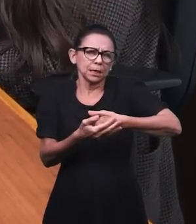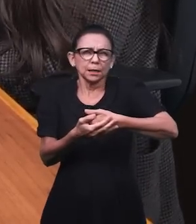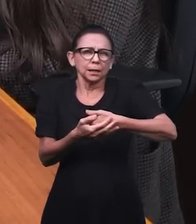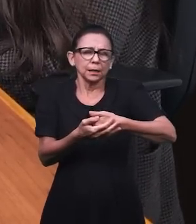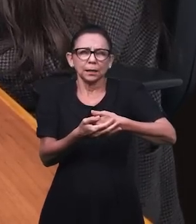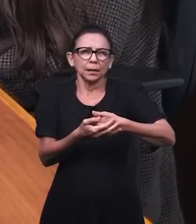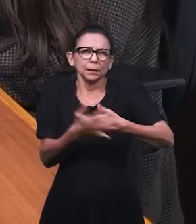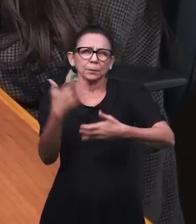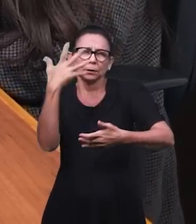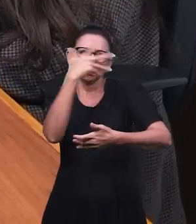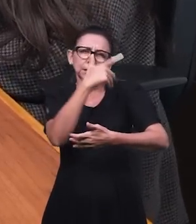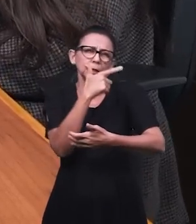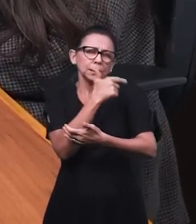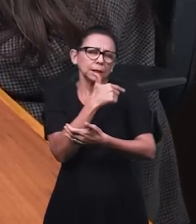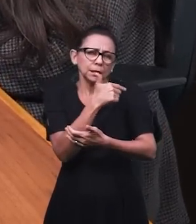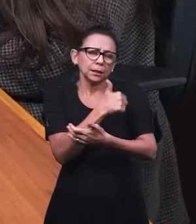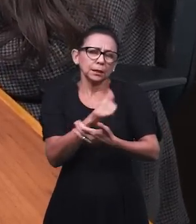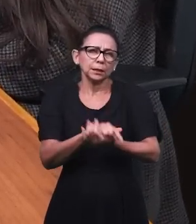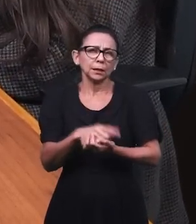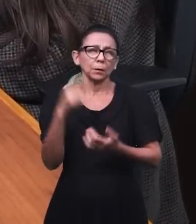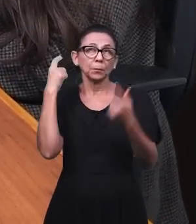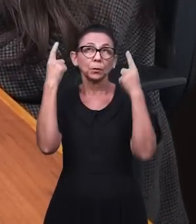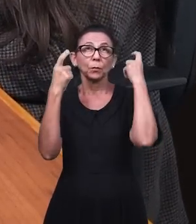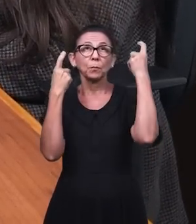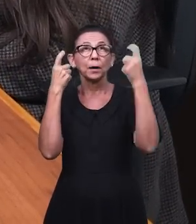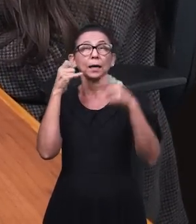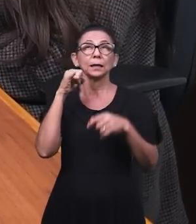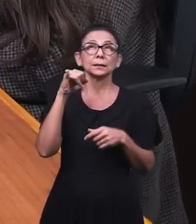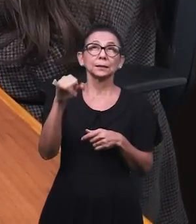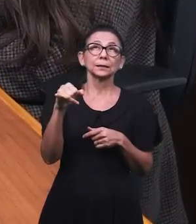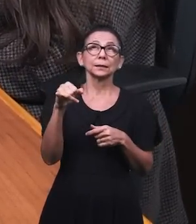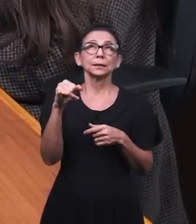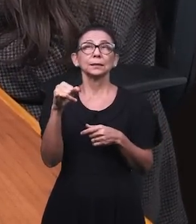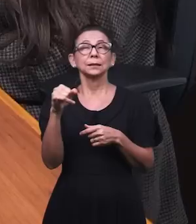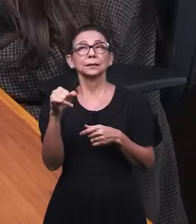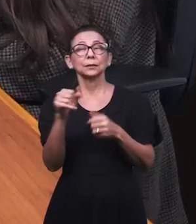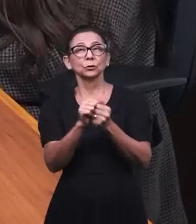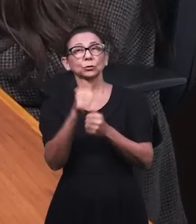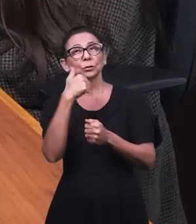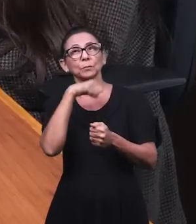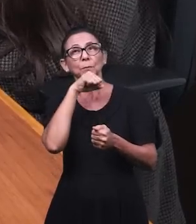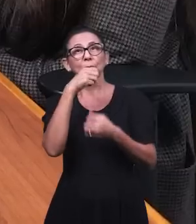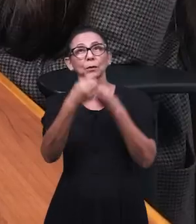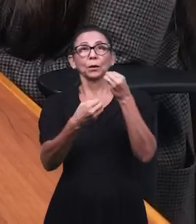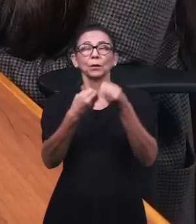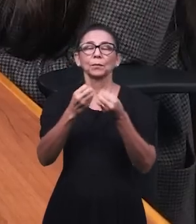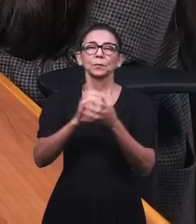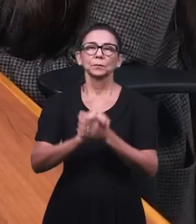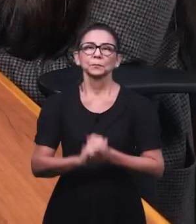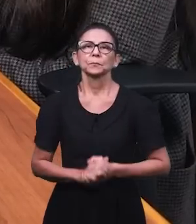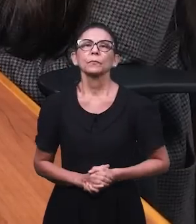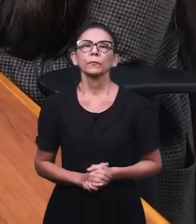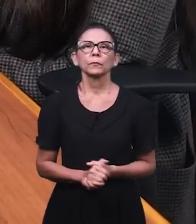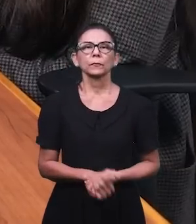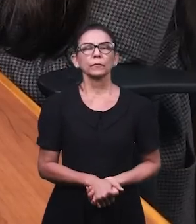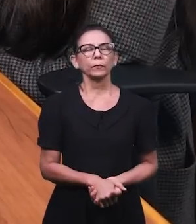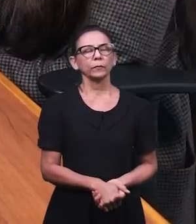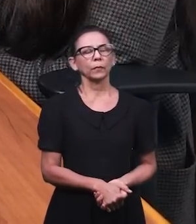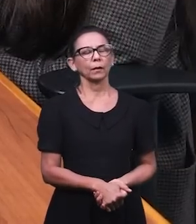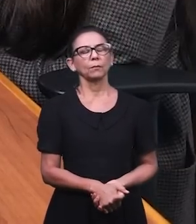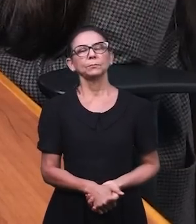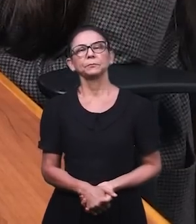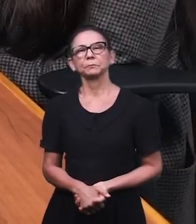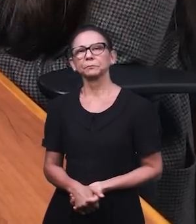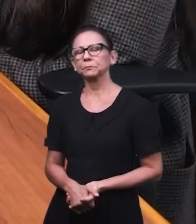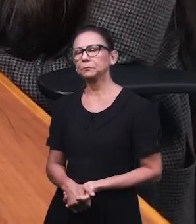com a minha mãe agora. Eu tô aqui lá na cabeça, pensando como é que ela tá lá, se ela tá dando trabalho, mas enfim. Você escolheu o